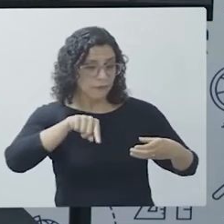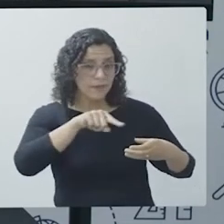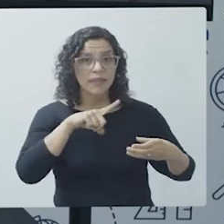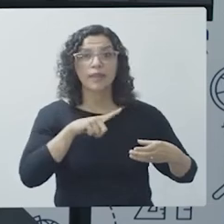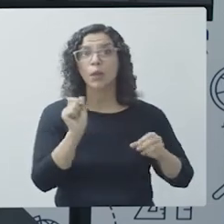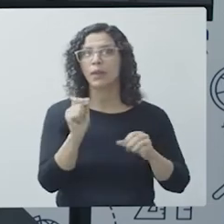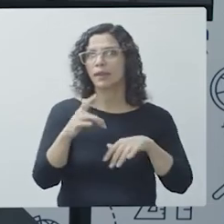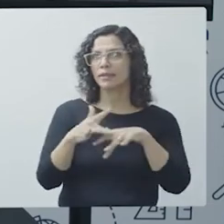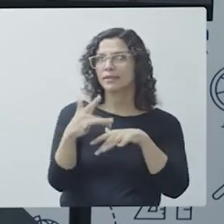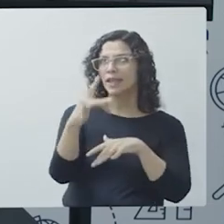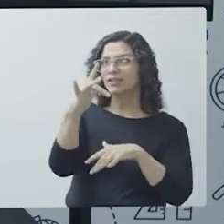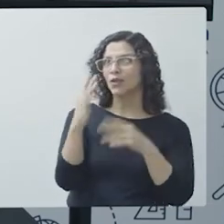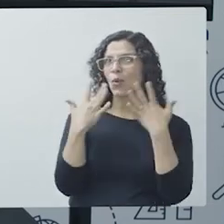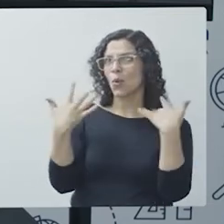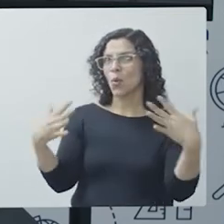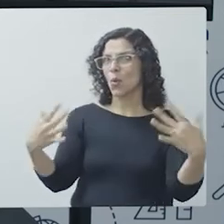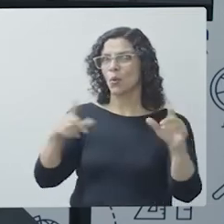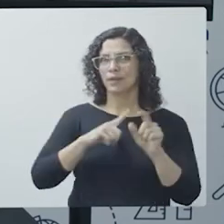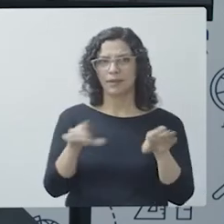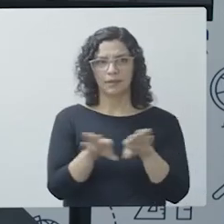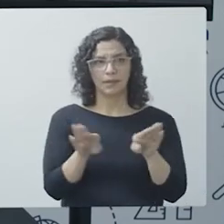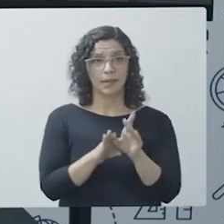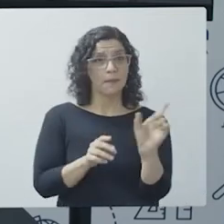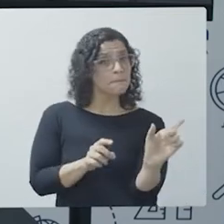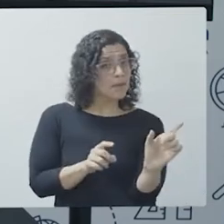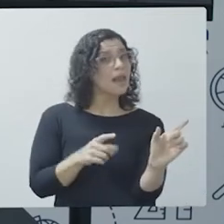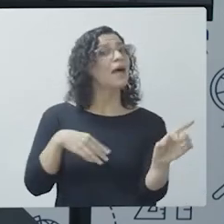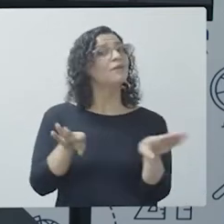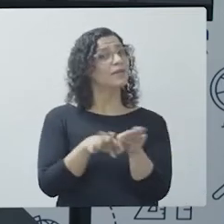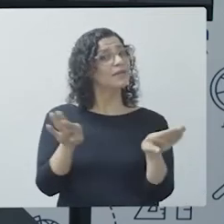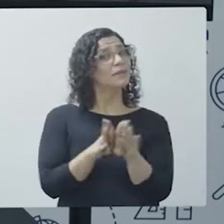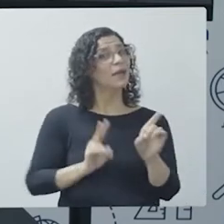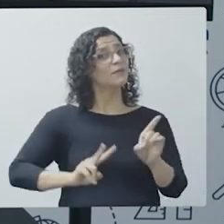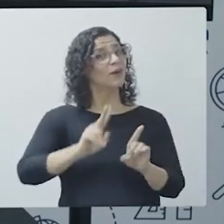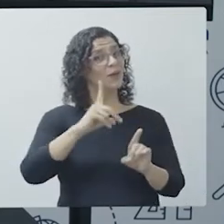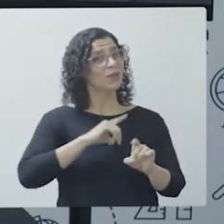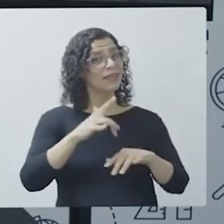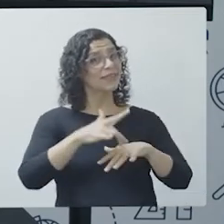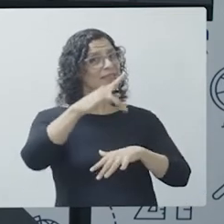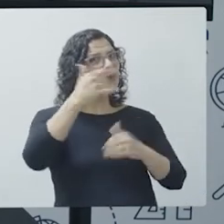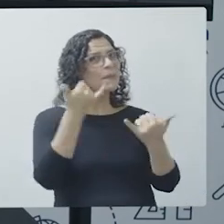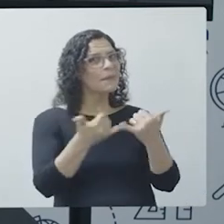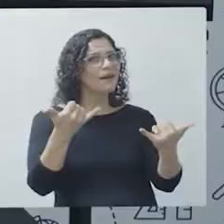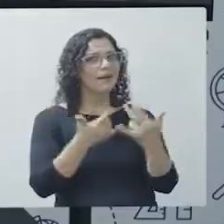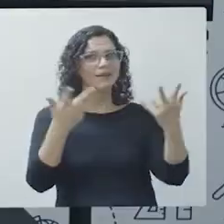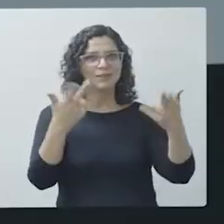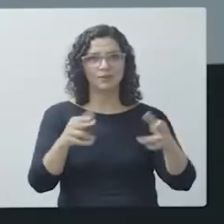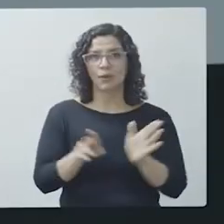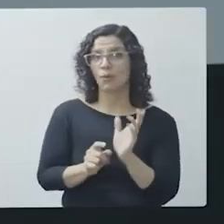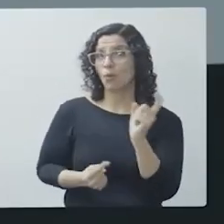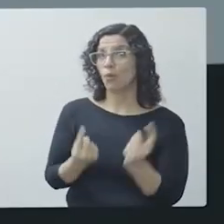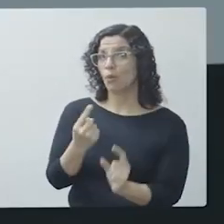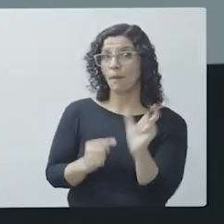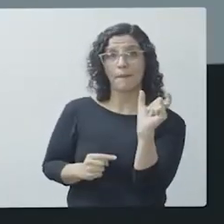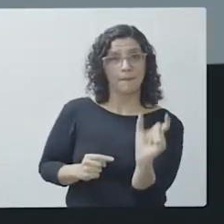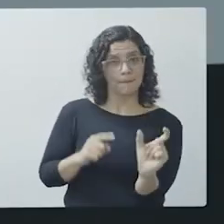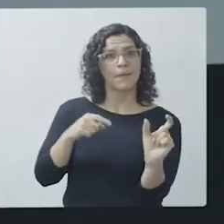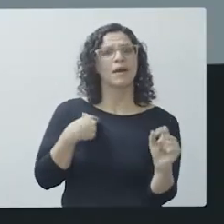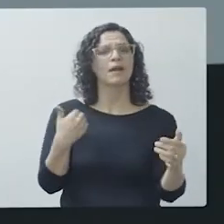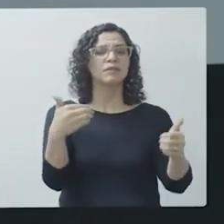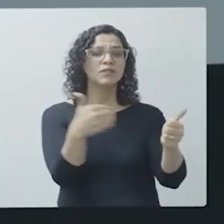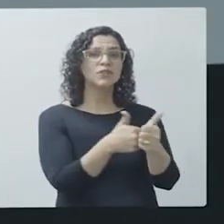nós temos tesouros. E as palavras são tesouros, não é mesmo? Qual palavra será que